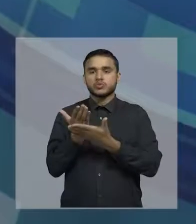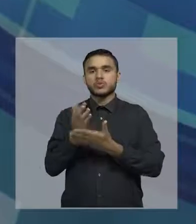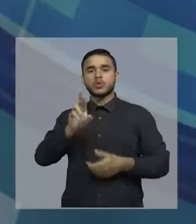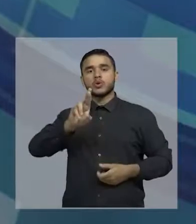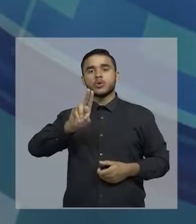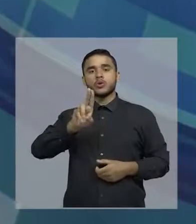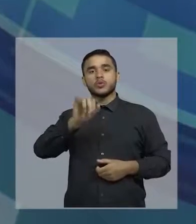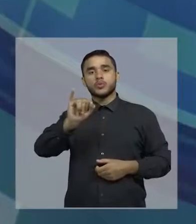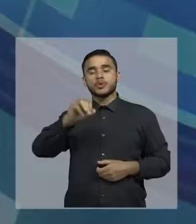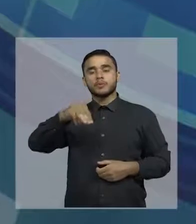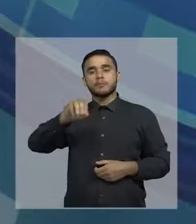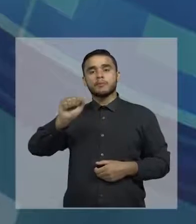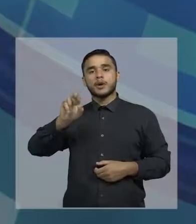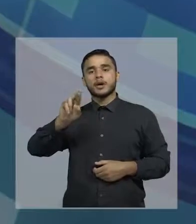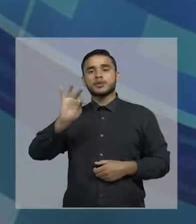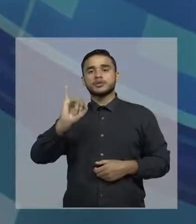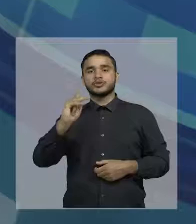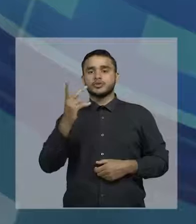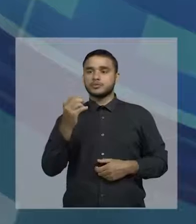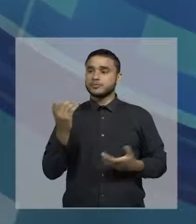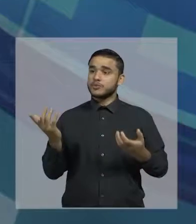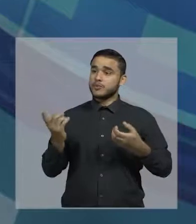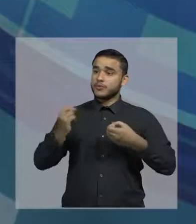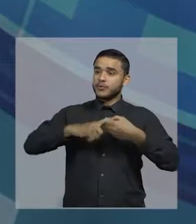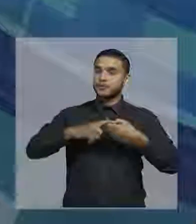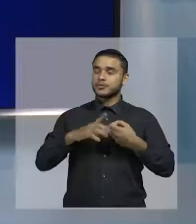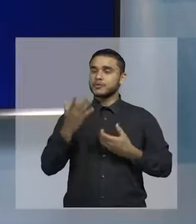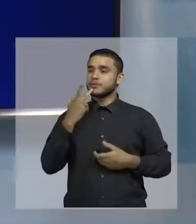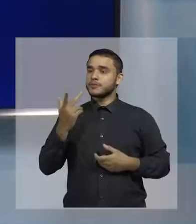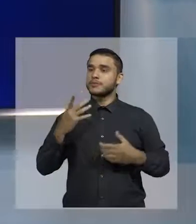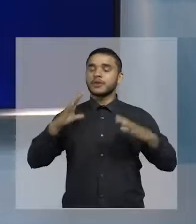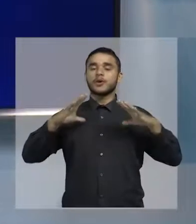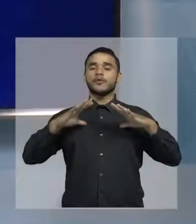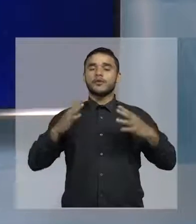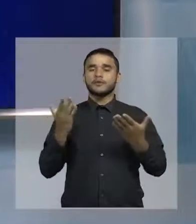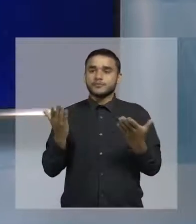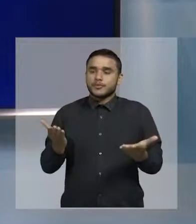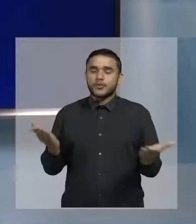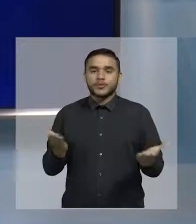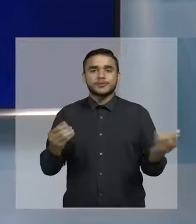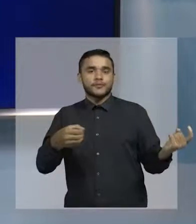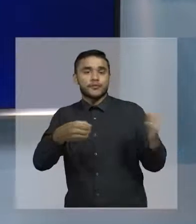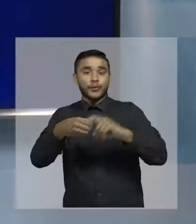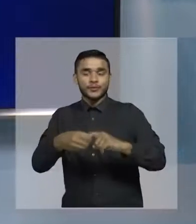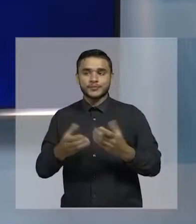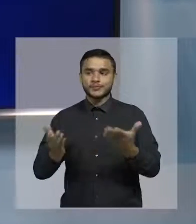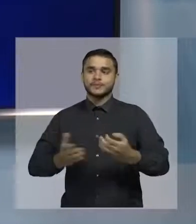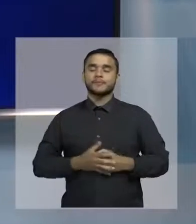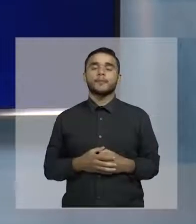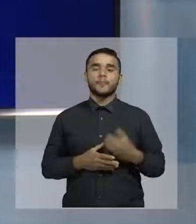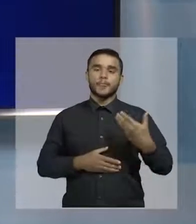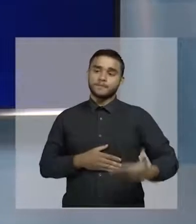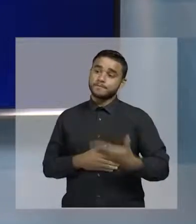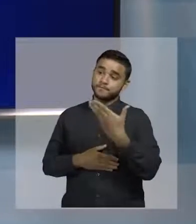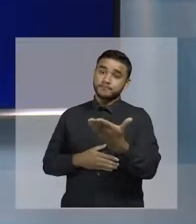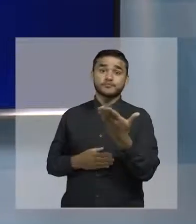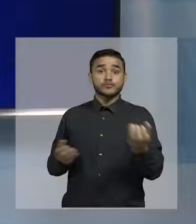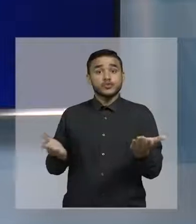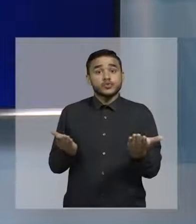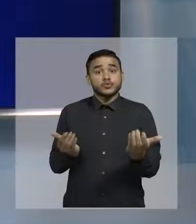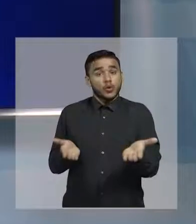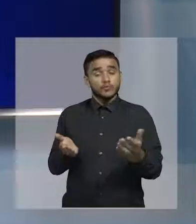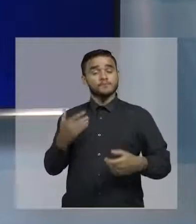Martinho Rodrigues, que volta depois de um mês de merecidas férias aqui para discutirmos conosco, e estreando